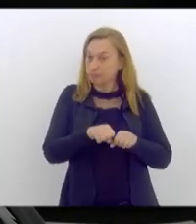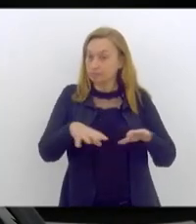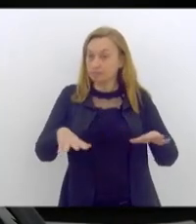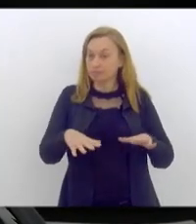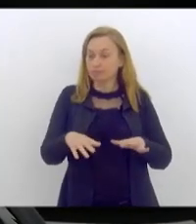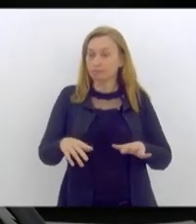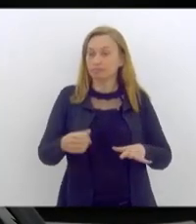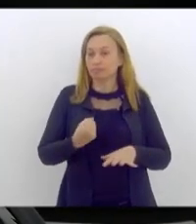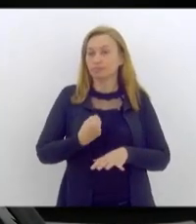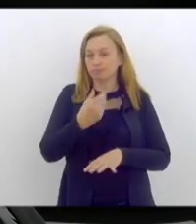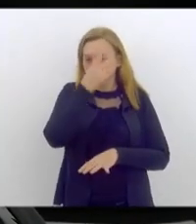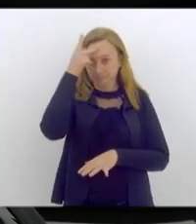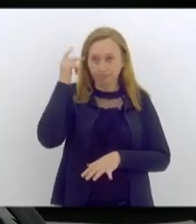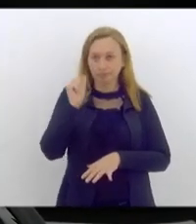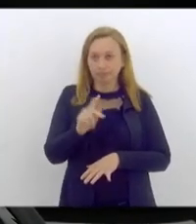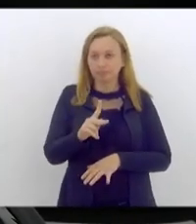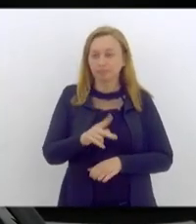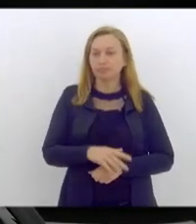Ok